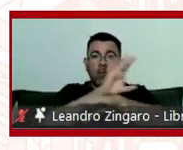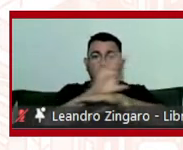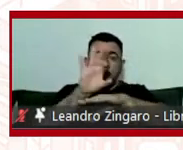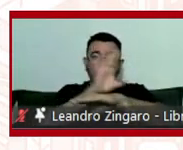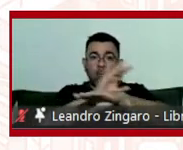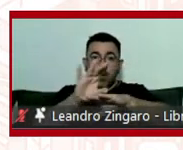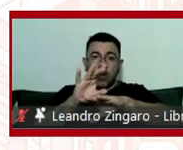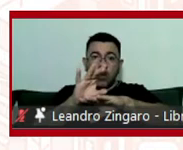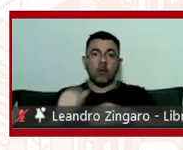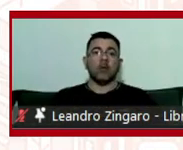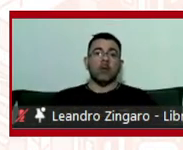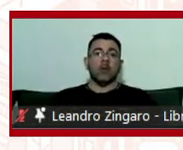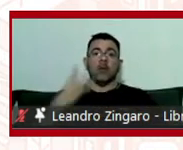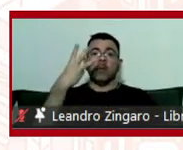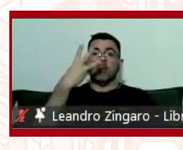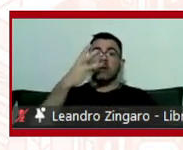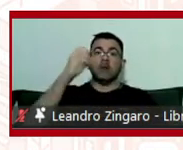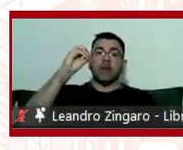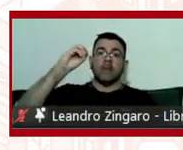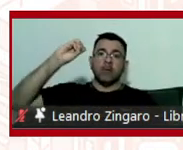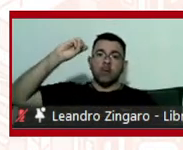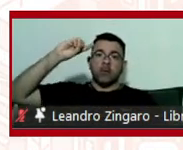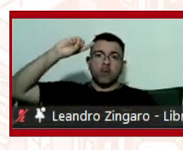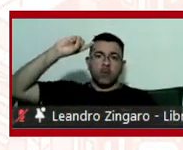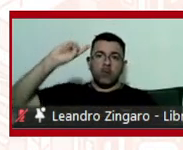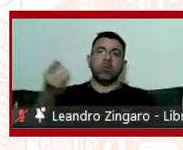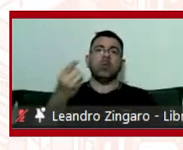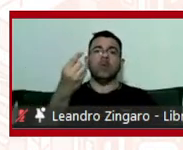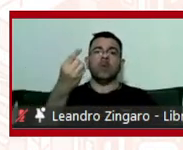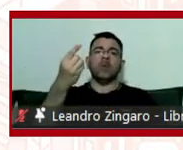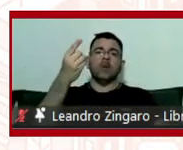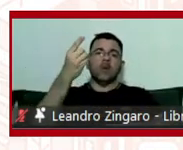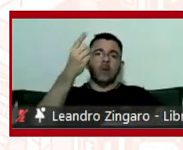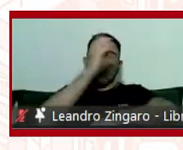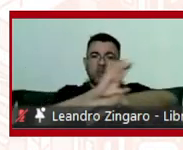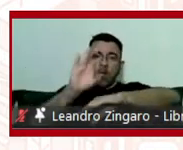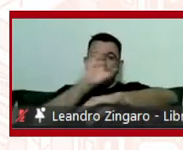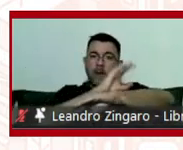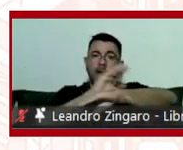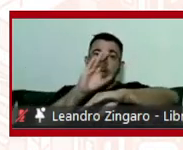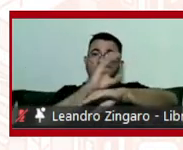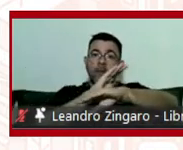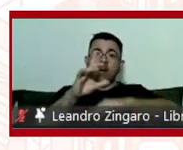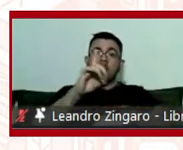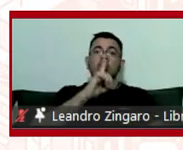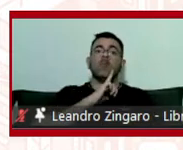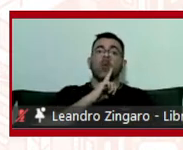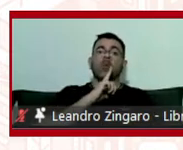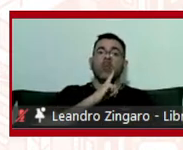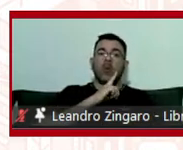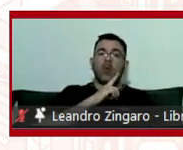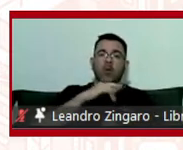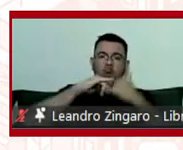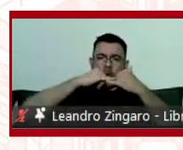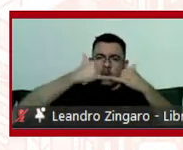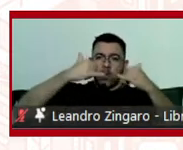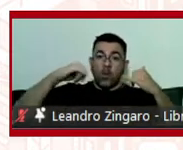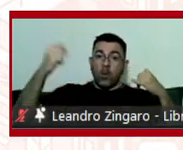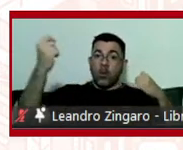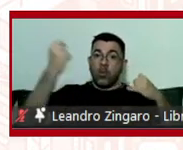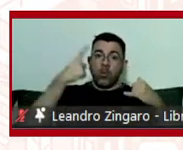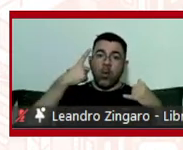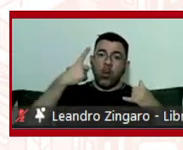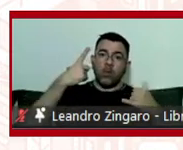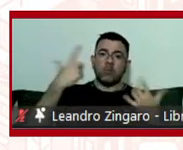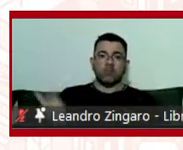aí 30.000 matrículas de e 18.000 pessoas já capacitadas energia solar e é muito entenado com o mercado é muito entenado com o